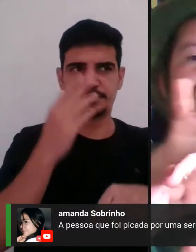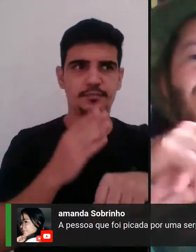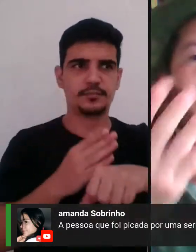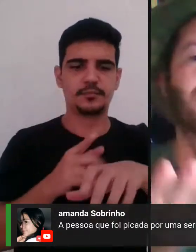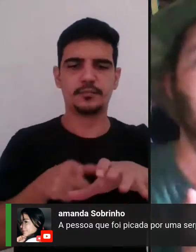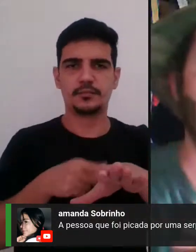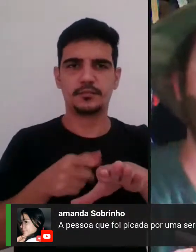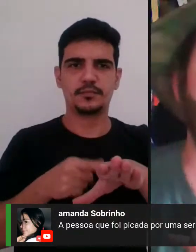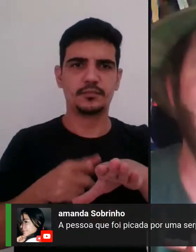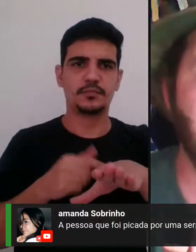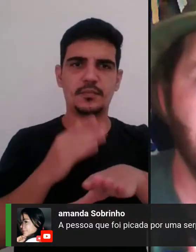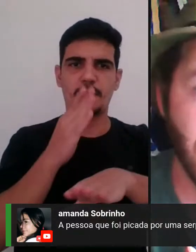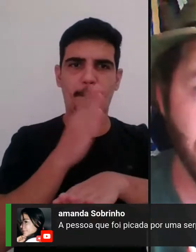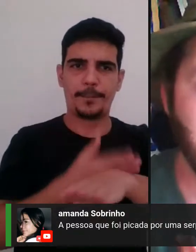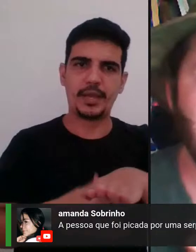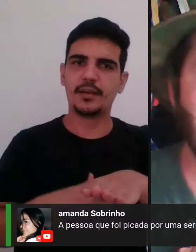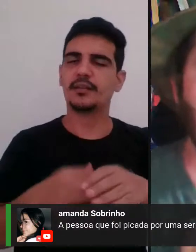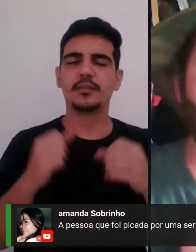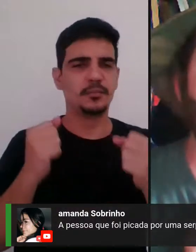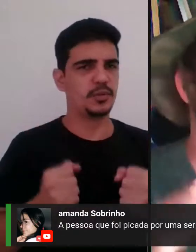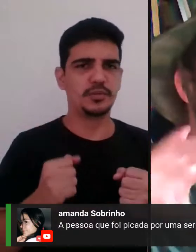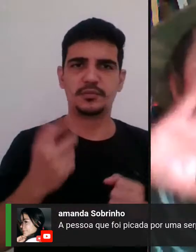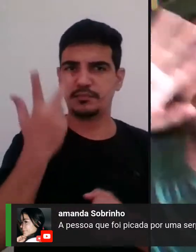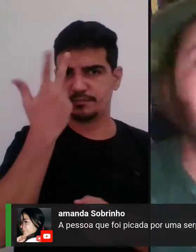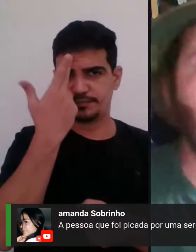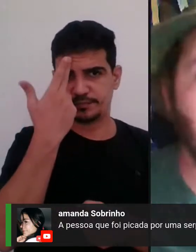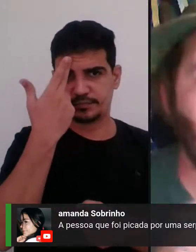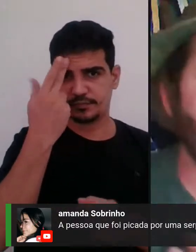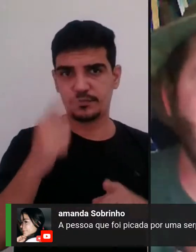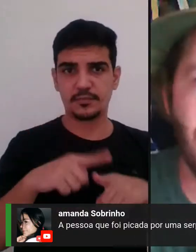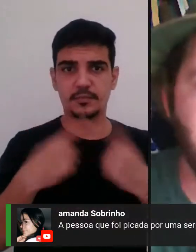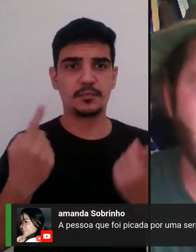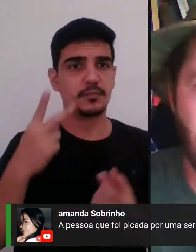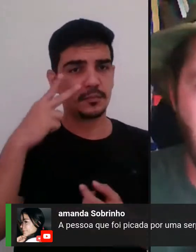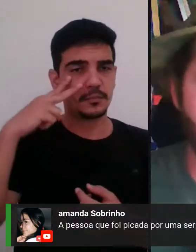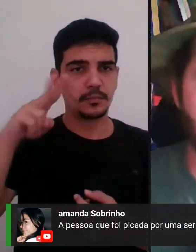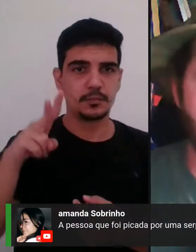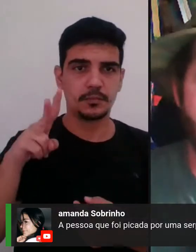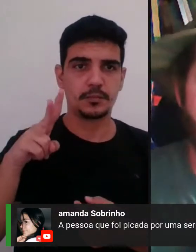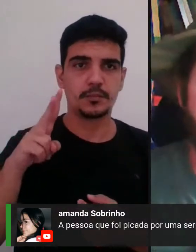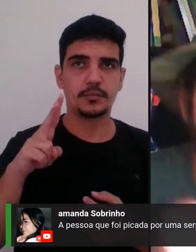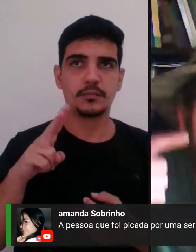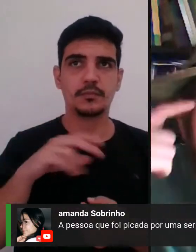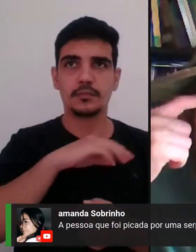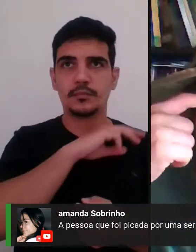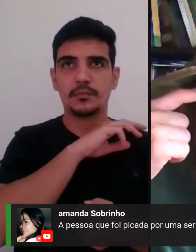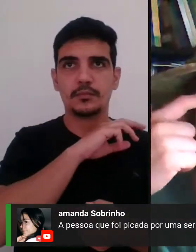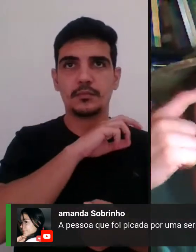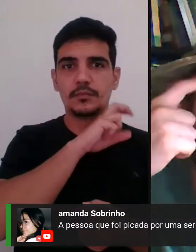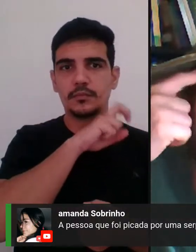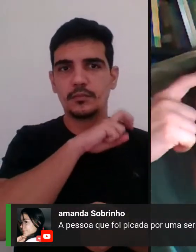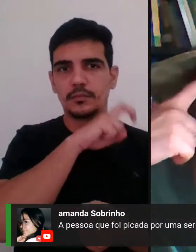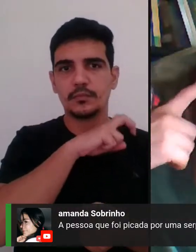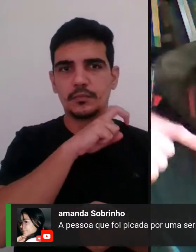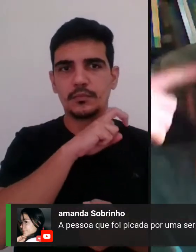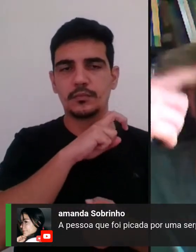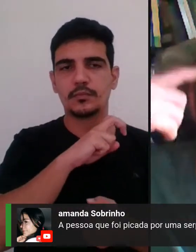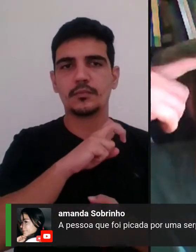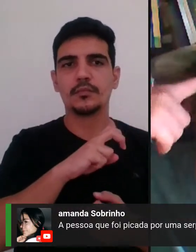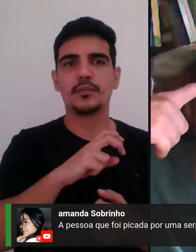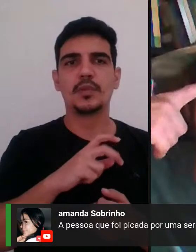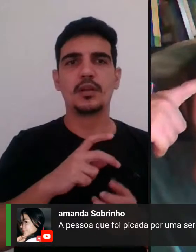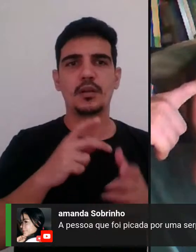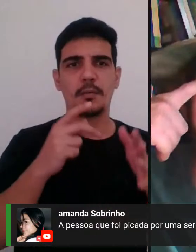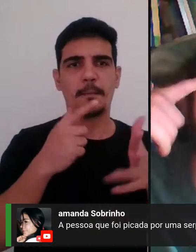torniquete, vai agravar e a pessoa pode perder um membro. O que a gente não enxerga num acidente peçonhento? Problemas neurológicos, tá? Que